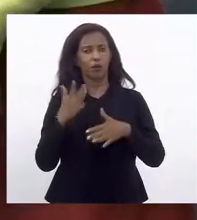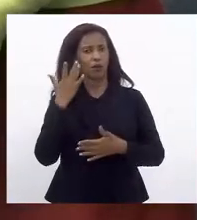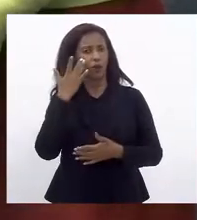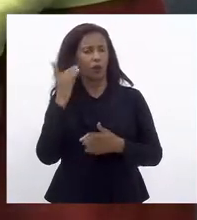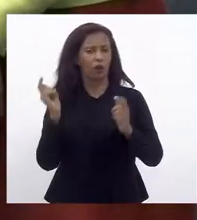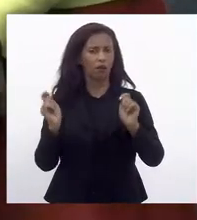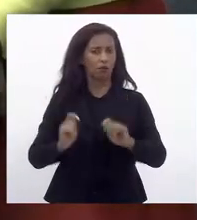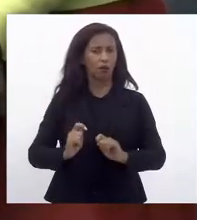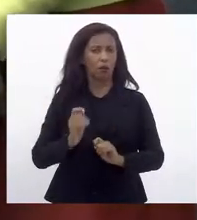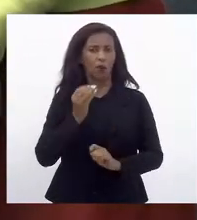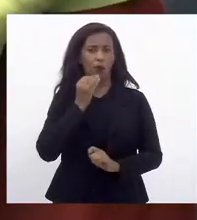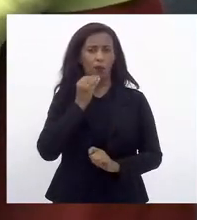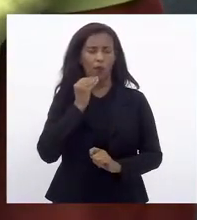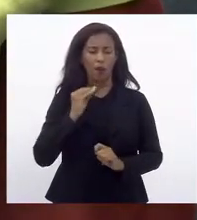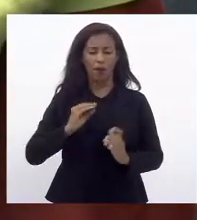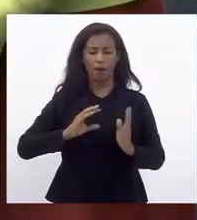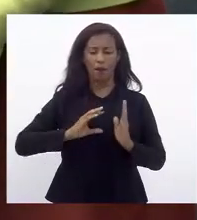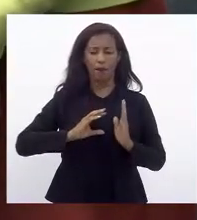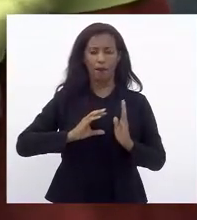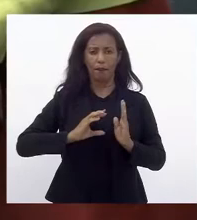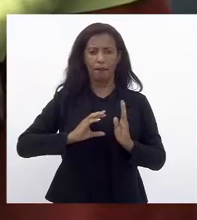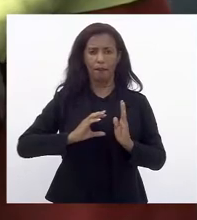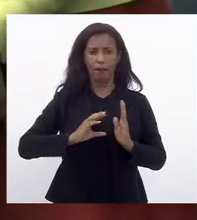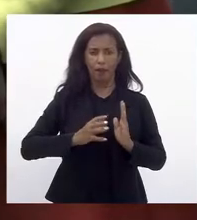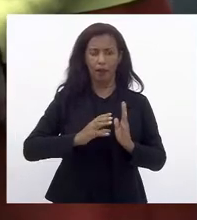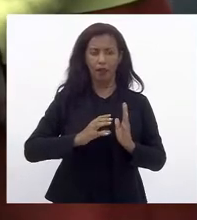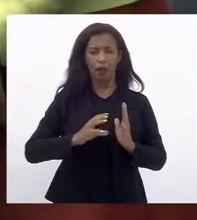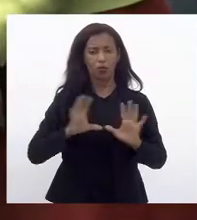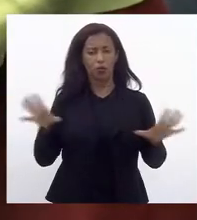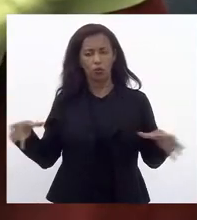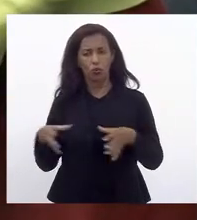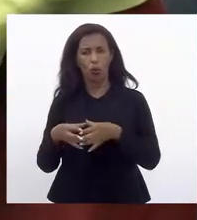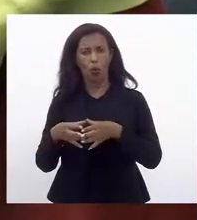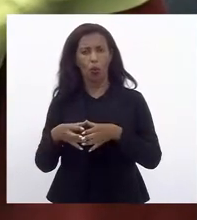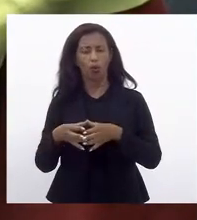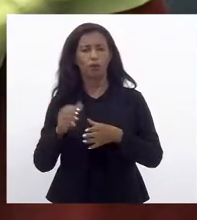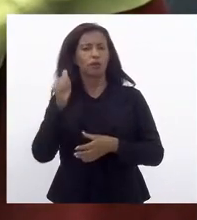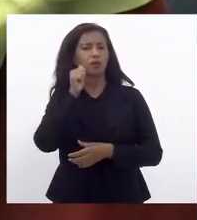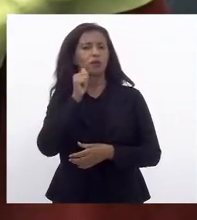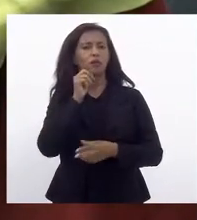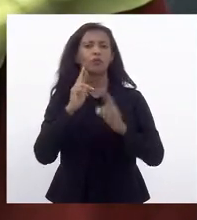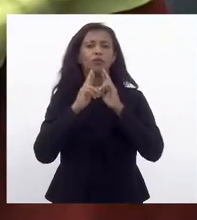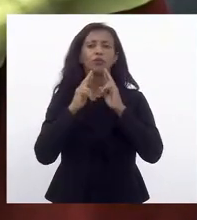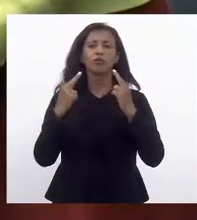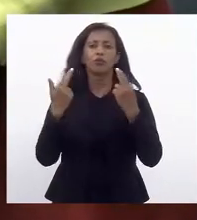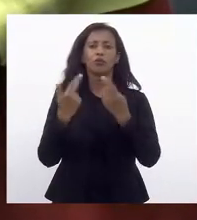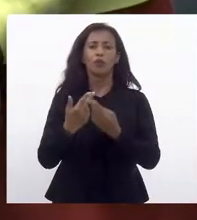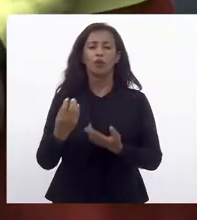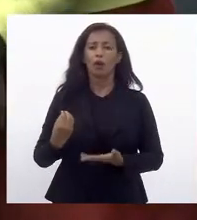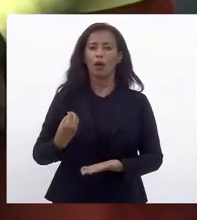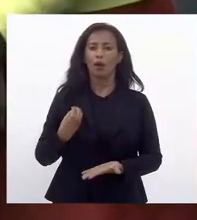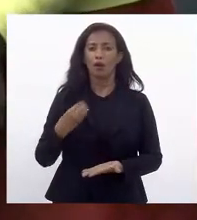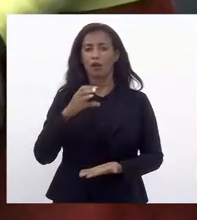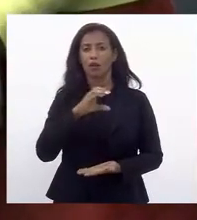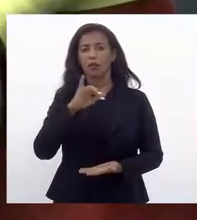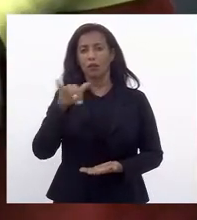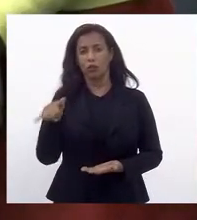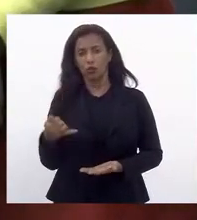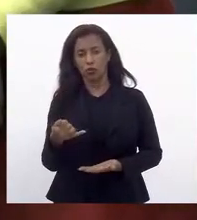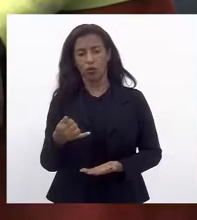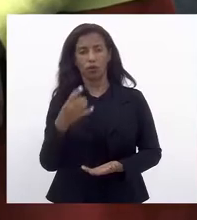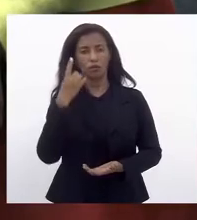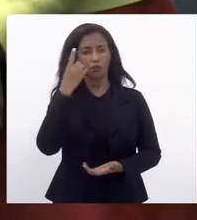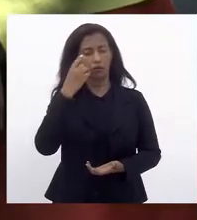que nós poderíamos, a bancada feminina, todas nos reunirmos com a presença da CCJ,